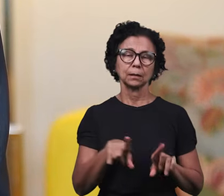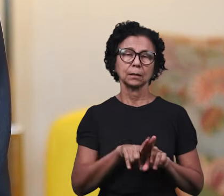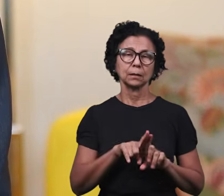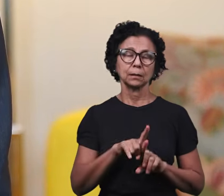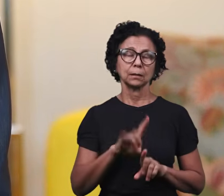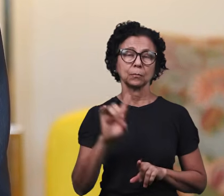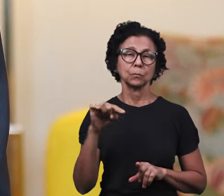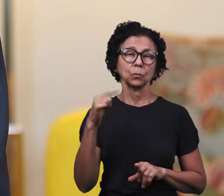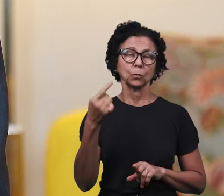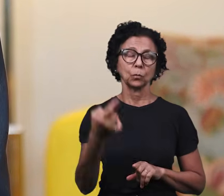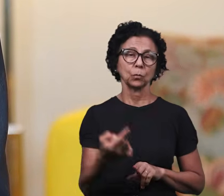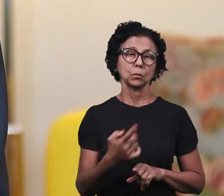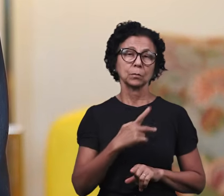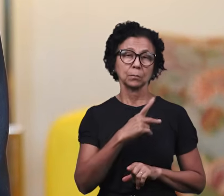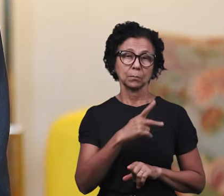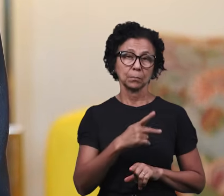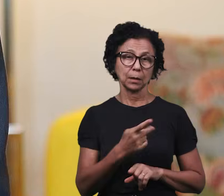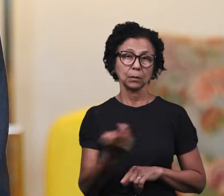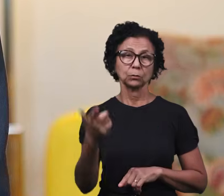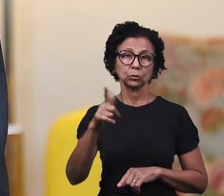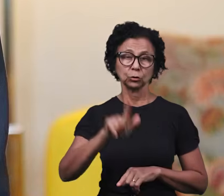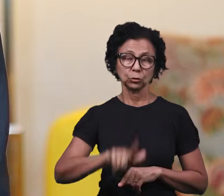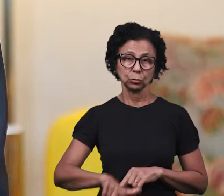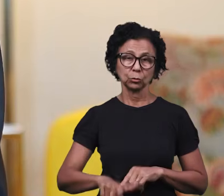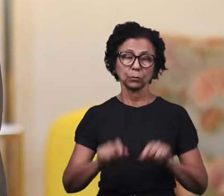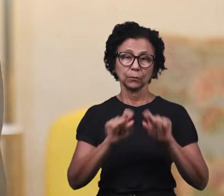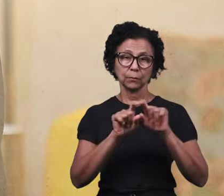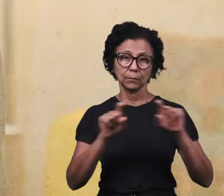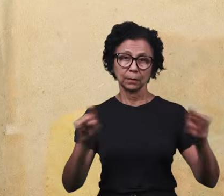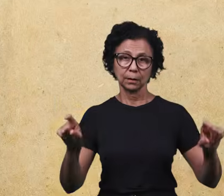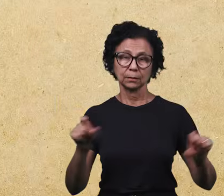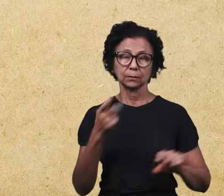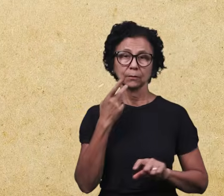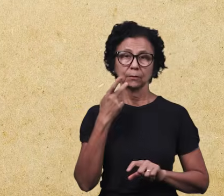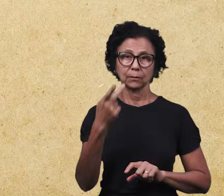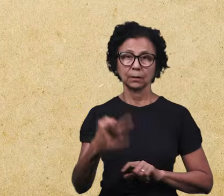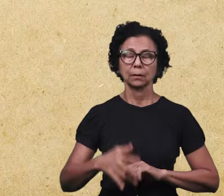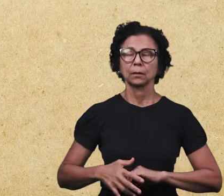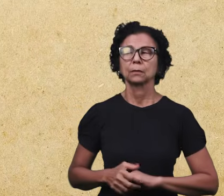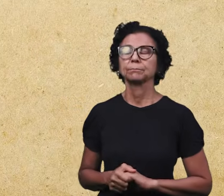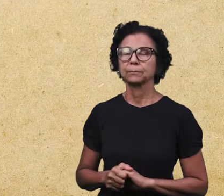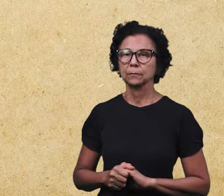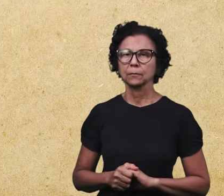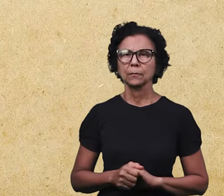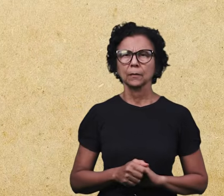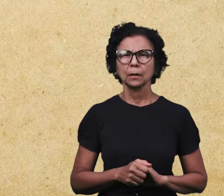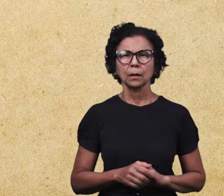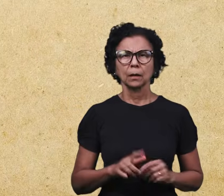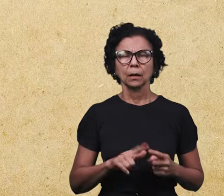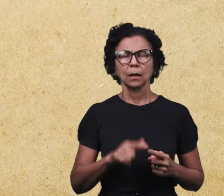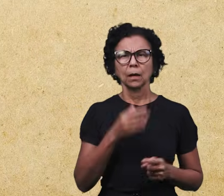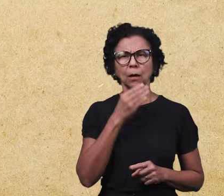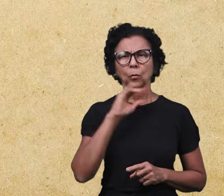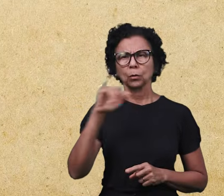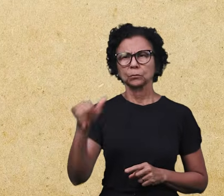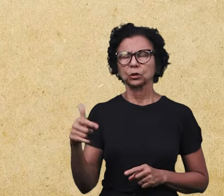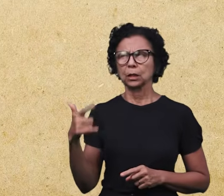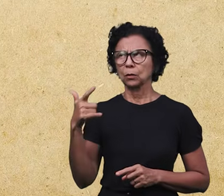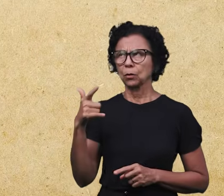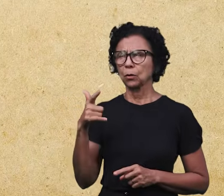aos Romanos. E o texto que está em Romanos 9,13 diz assim: amei a Jacó e aborreci